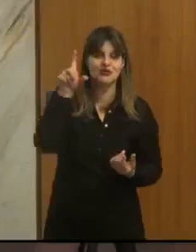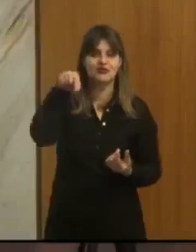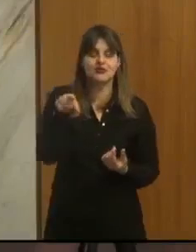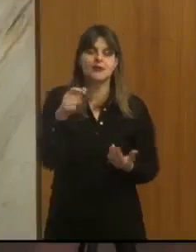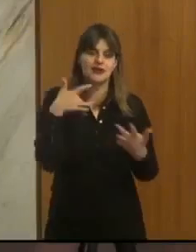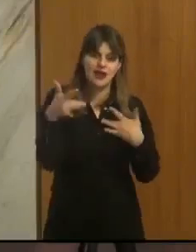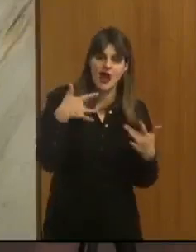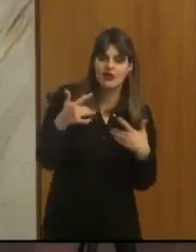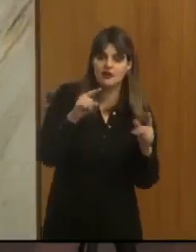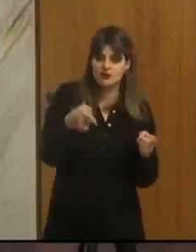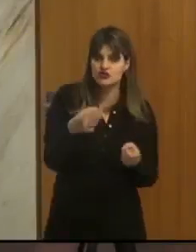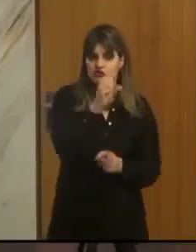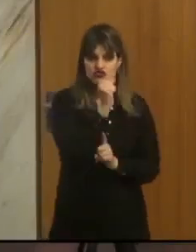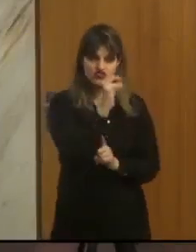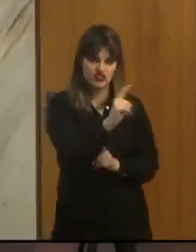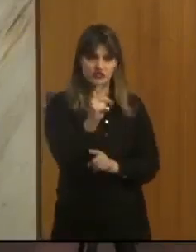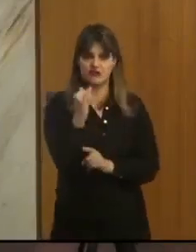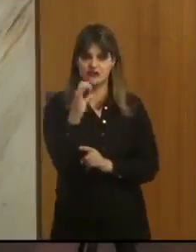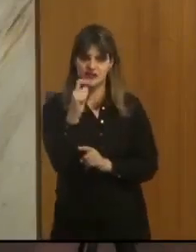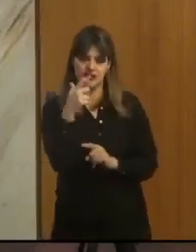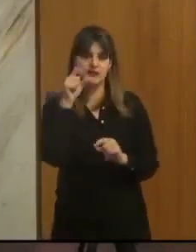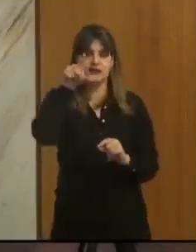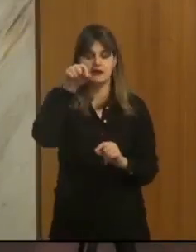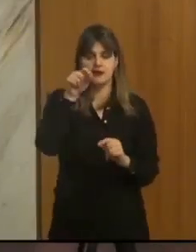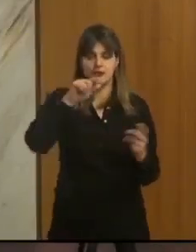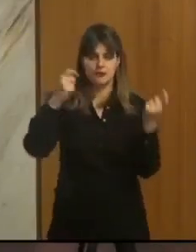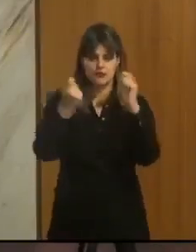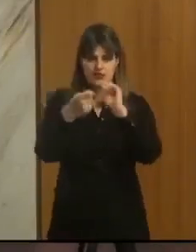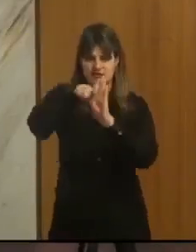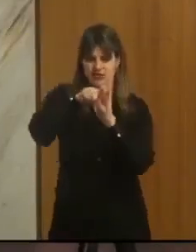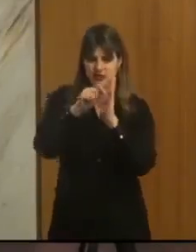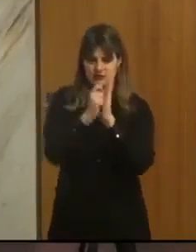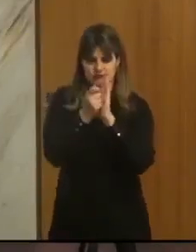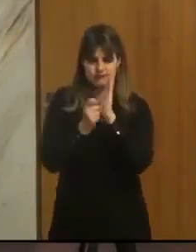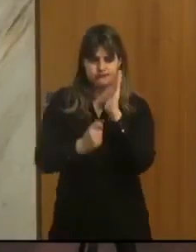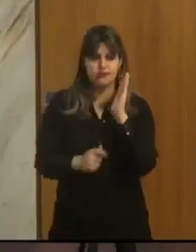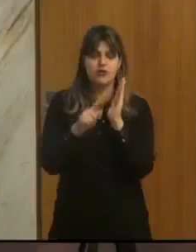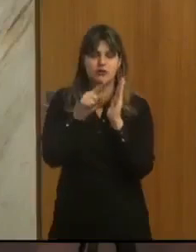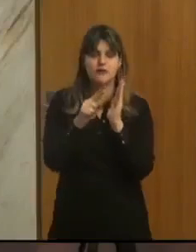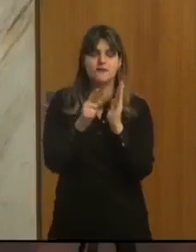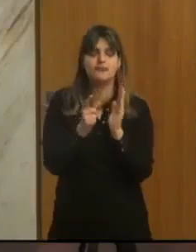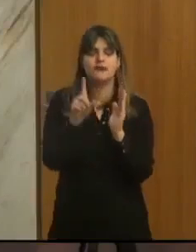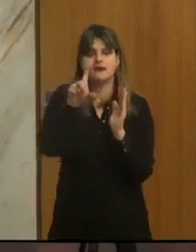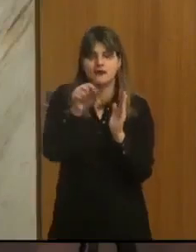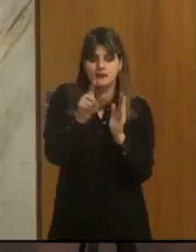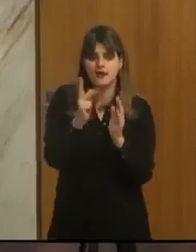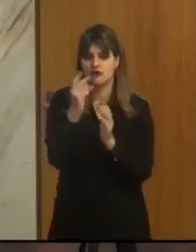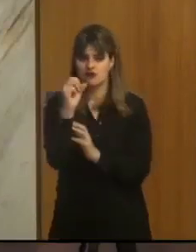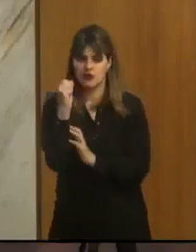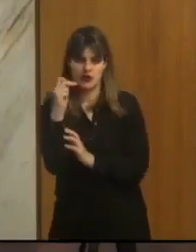de teatro, de Gil Vicente, e a reforma legislativa com as ordenações manuelinas, a reforma dos corais